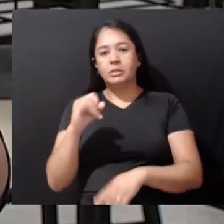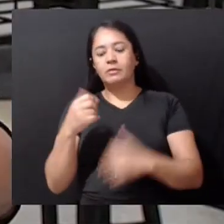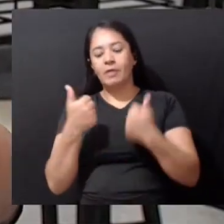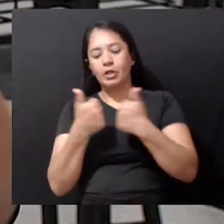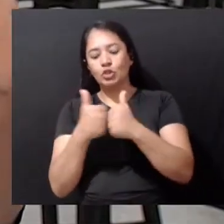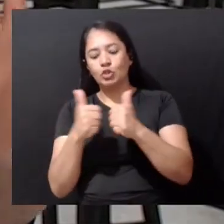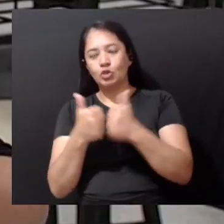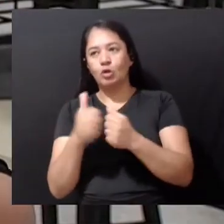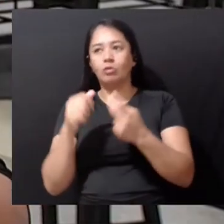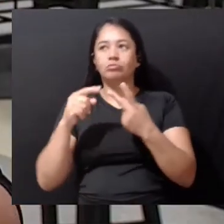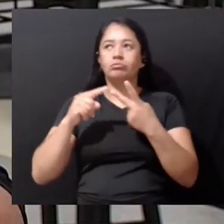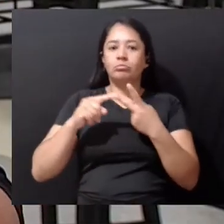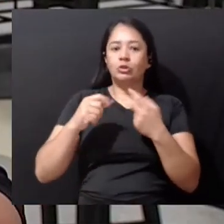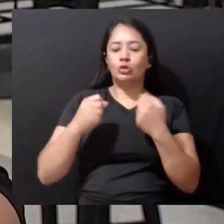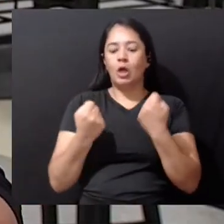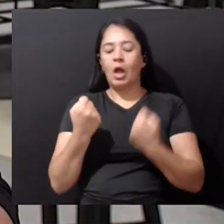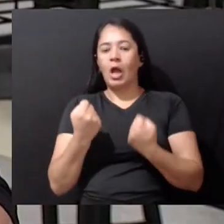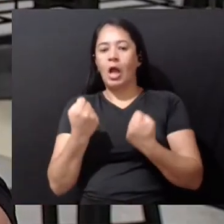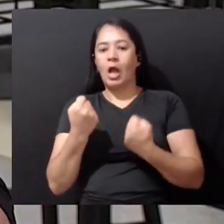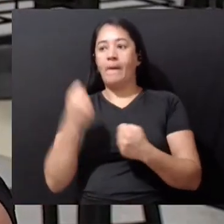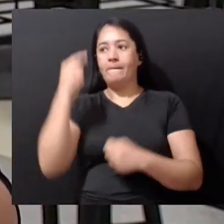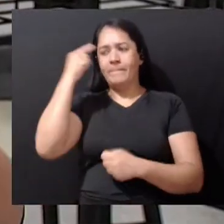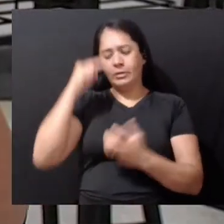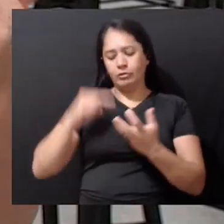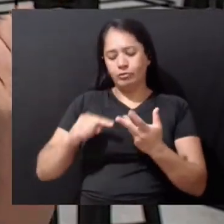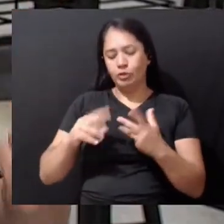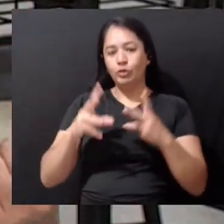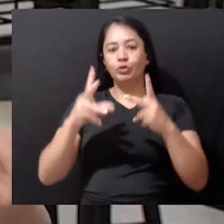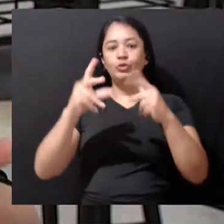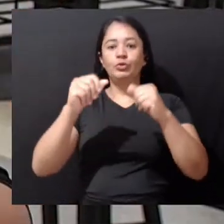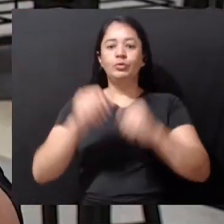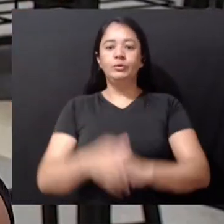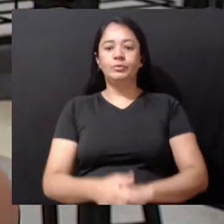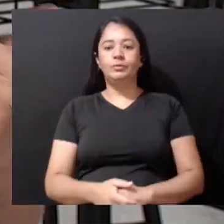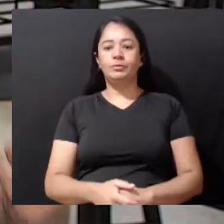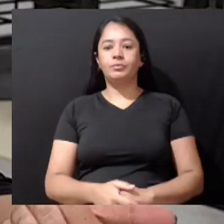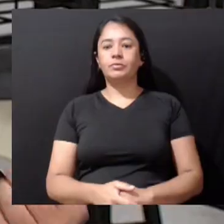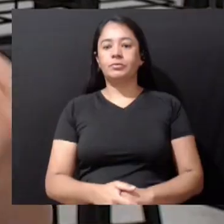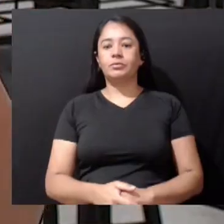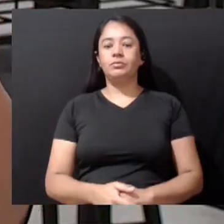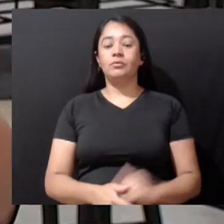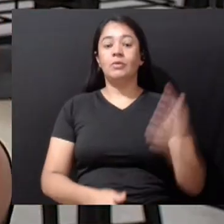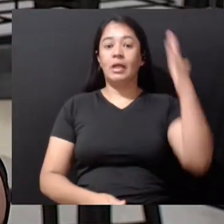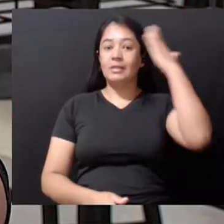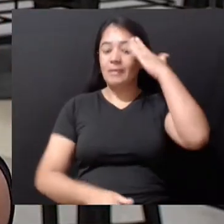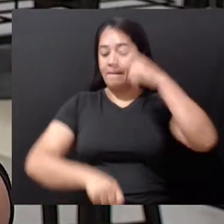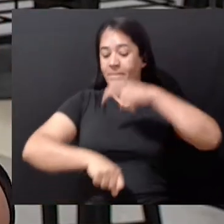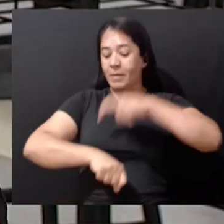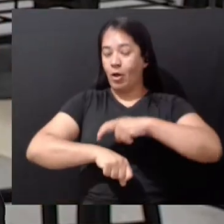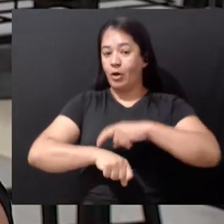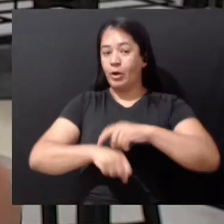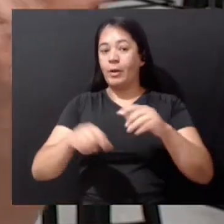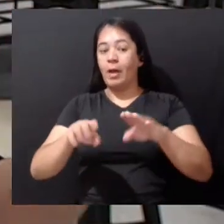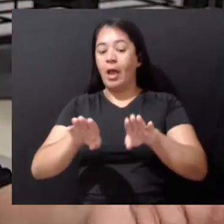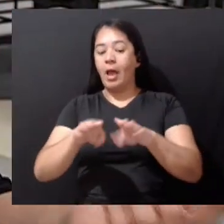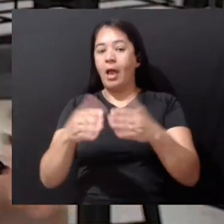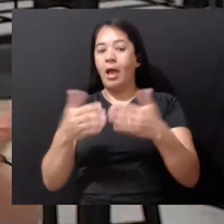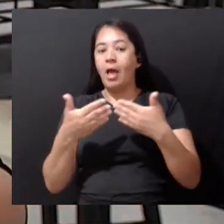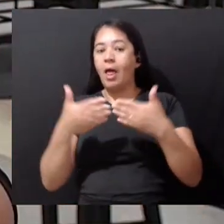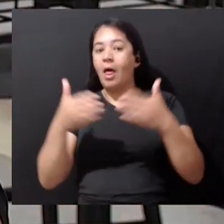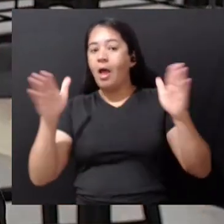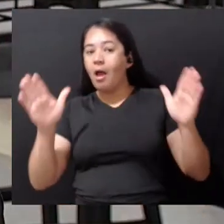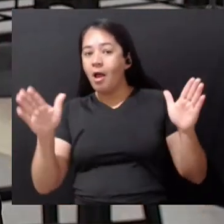de carro, pensar em todo esse deslocamento, saber o horário que esse portão abre, cuidar do horário que esse